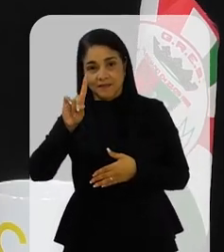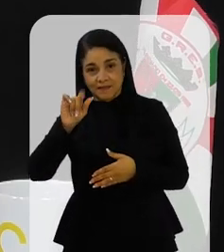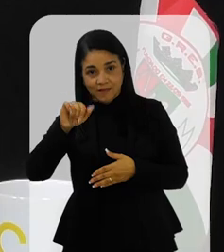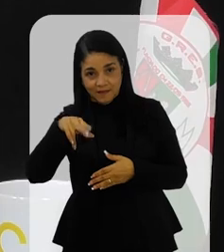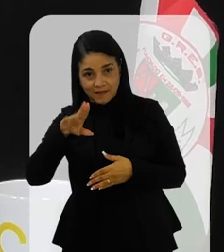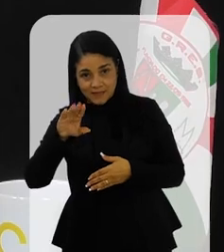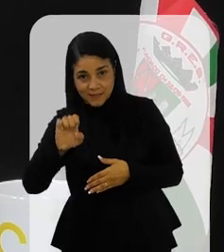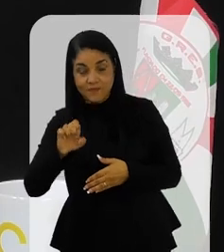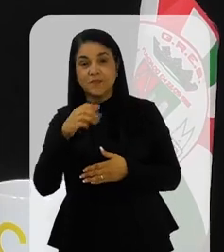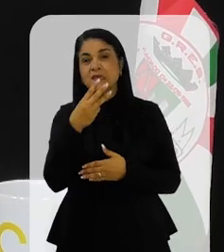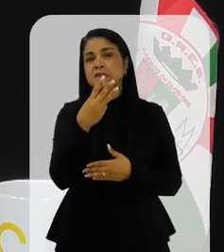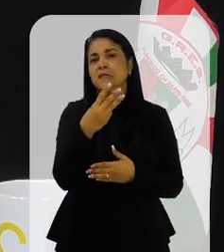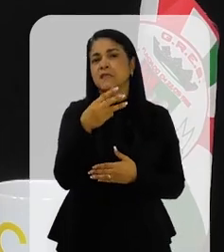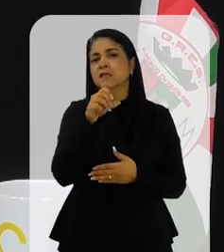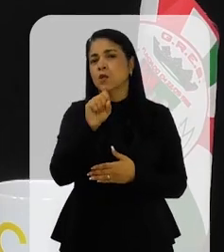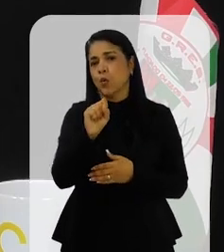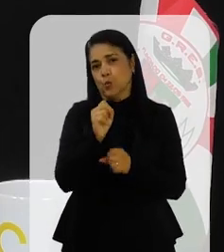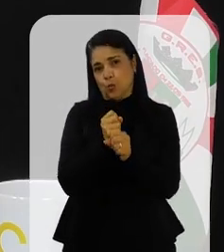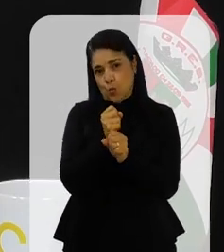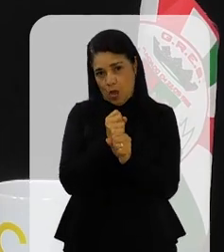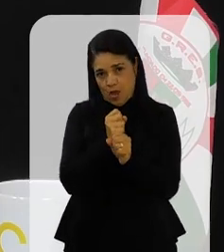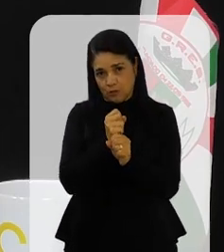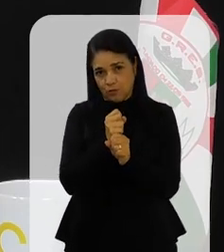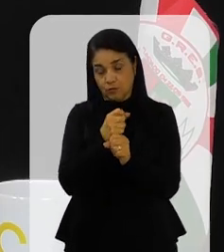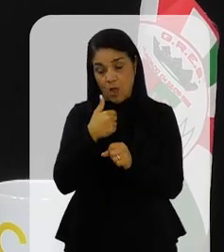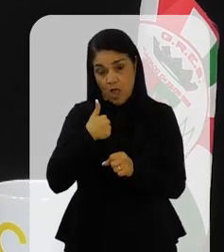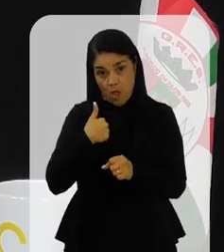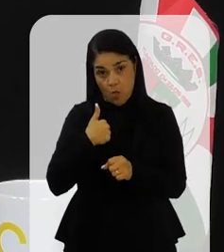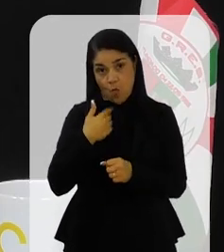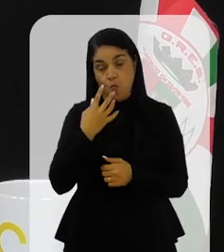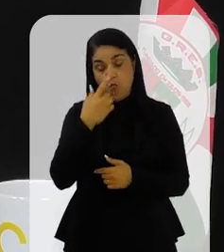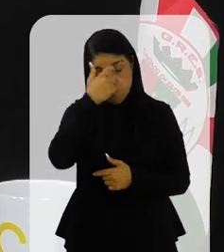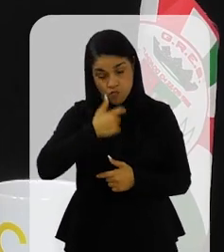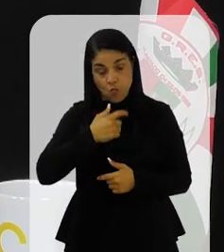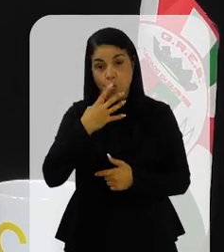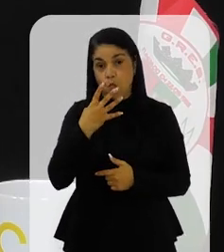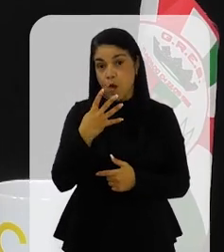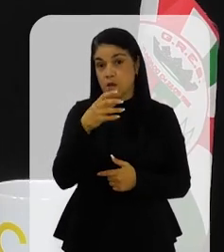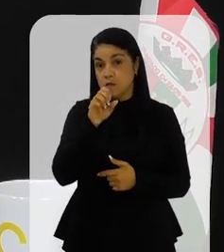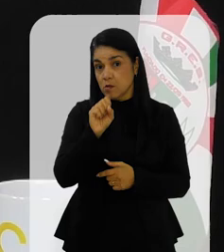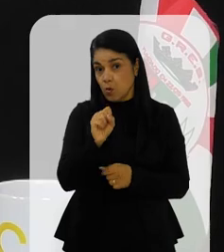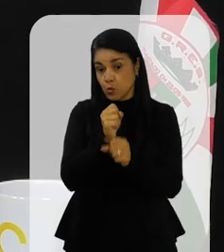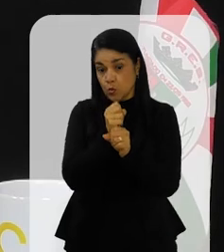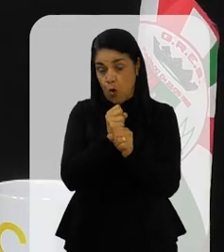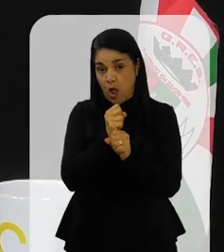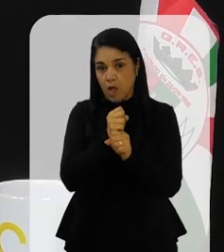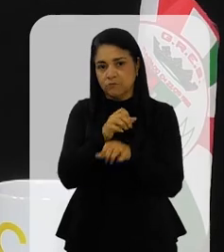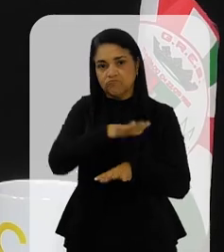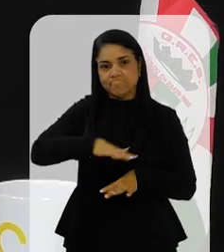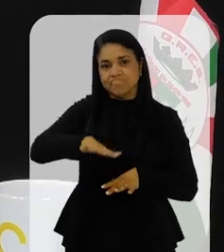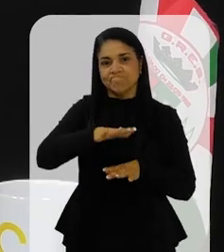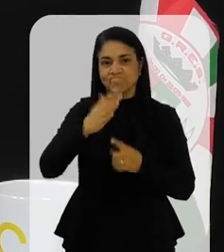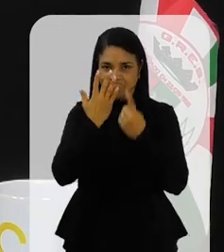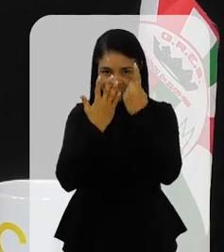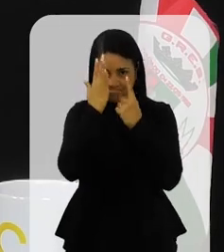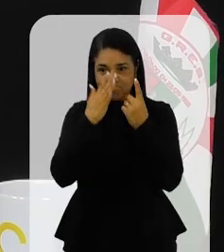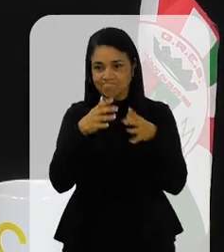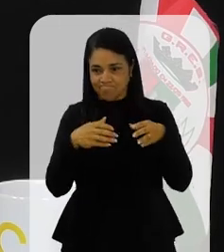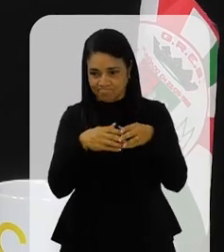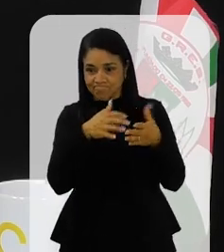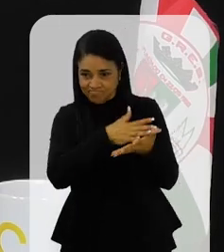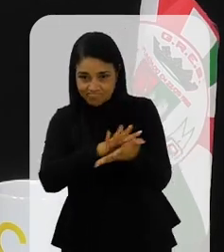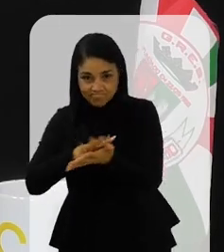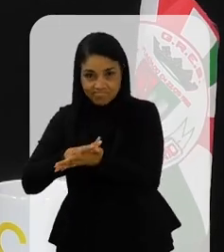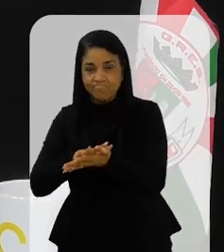2024, 38 anos. Eu mesmo completei 48 anos no mundo do samba. Eu comecei cedo,